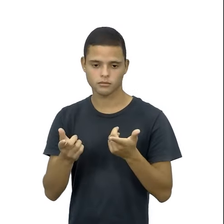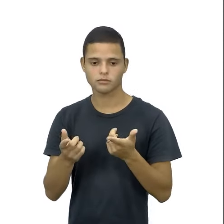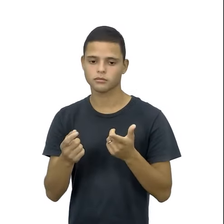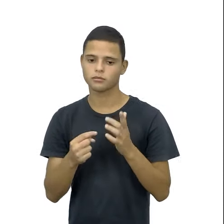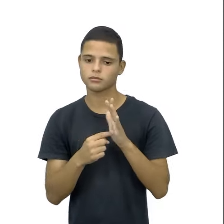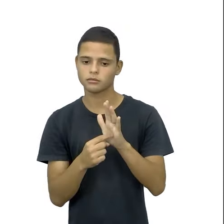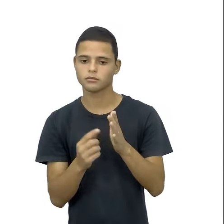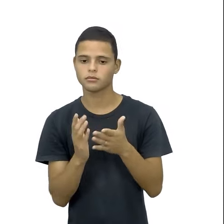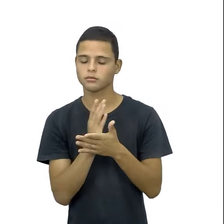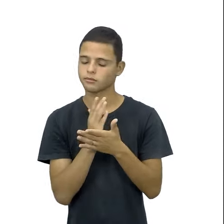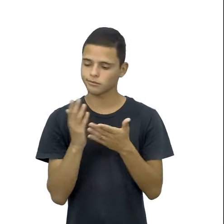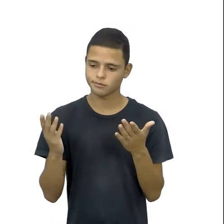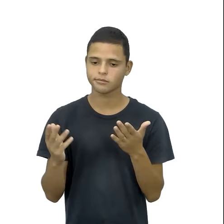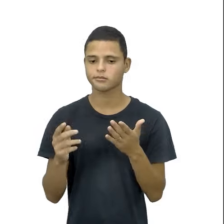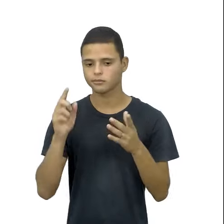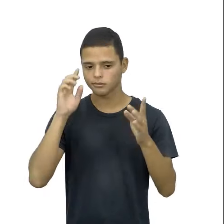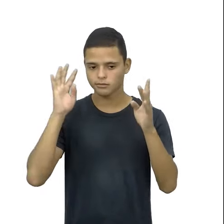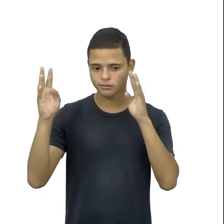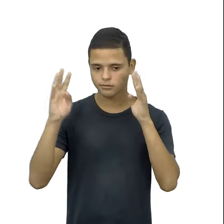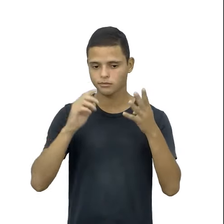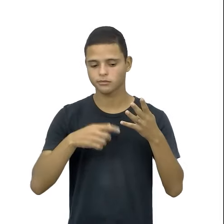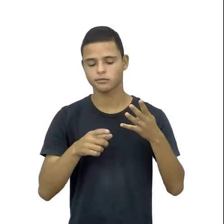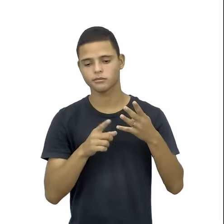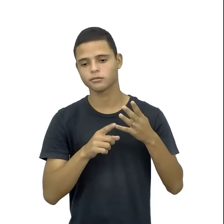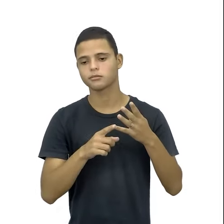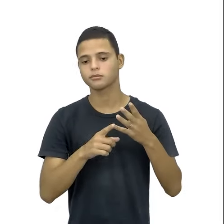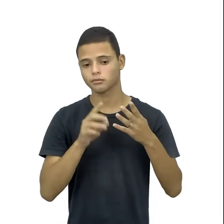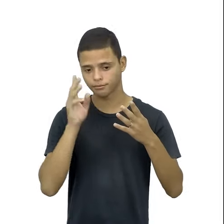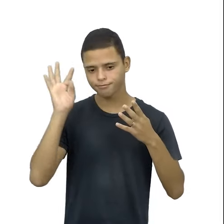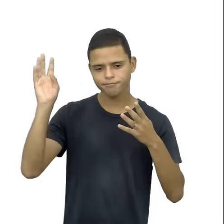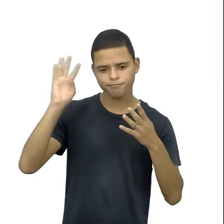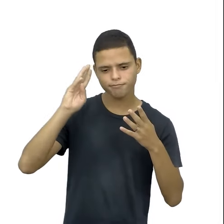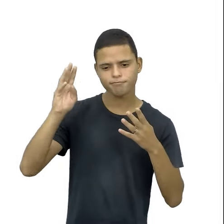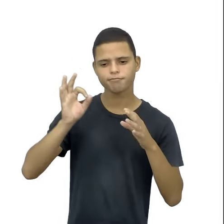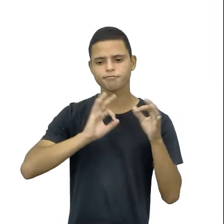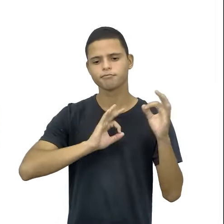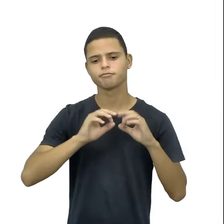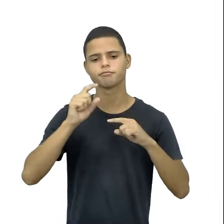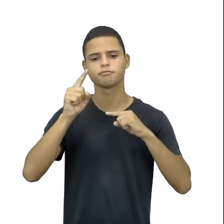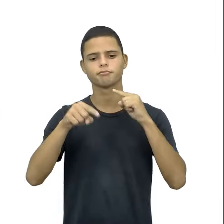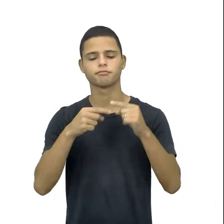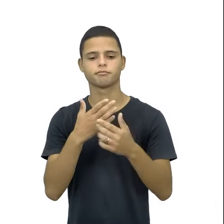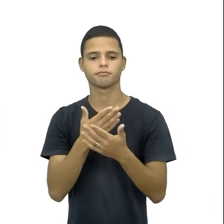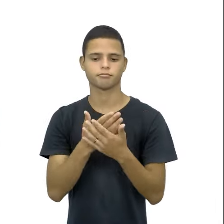que vocês, né, reflitam sobre o planejamento e depois sobre a aula.